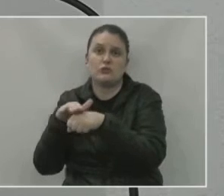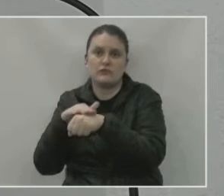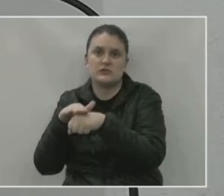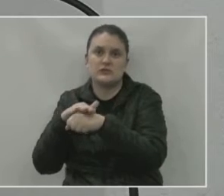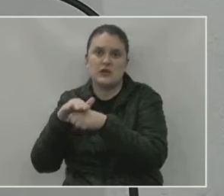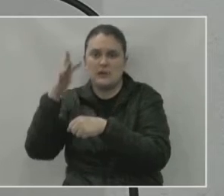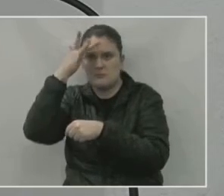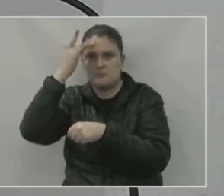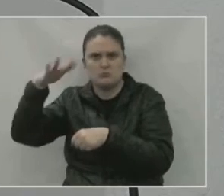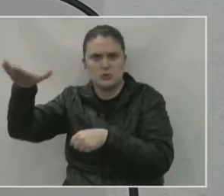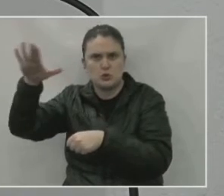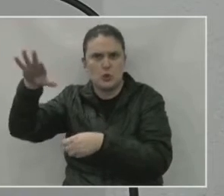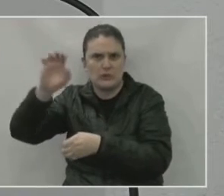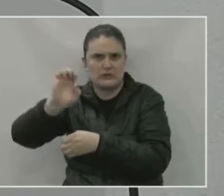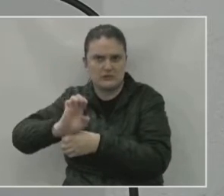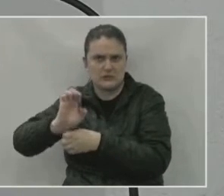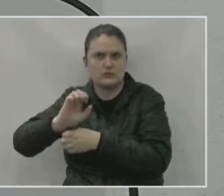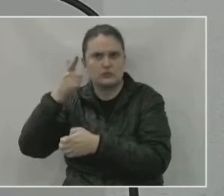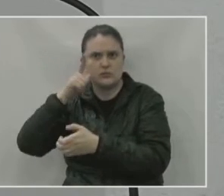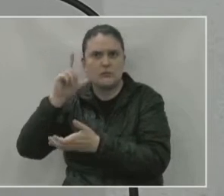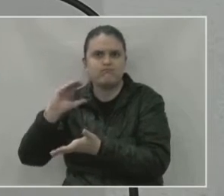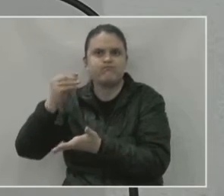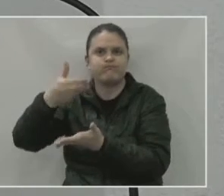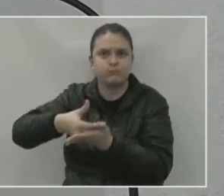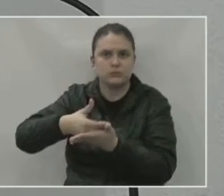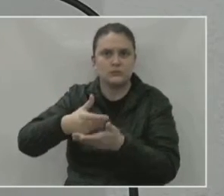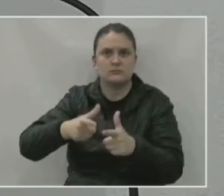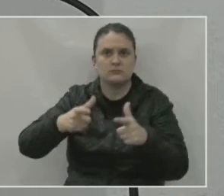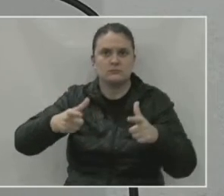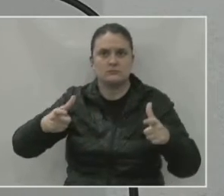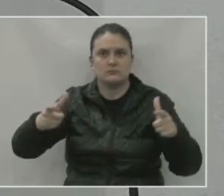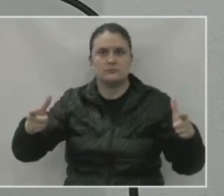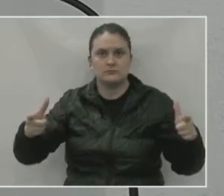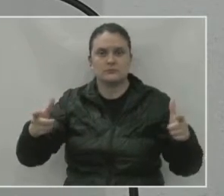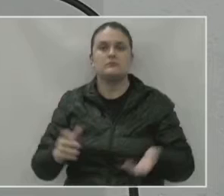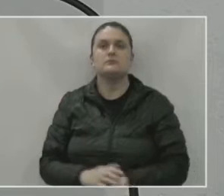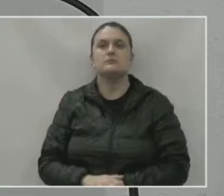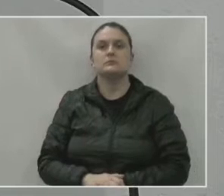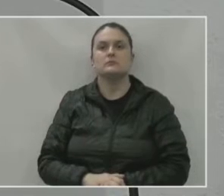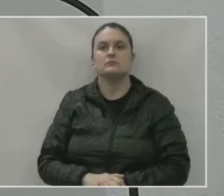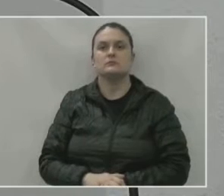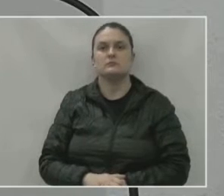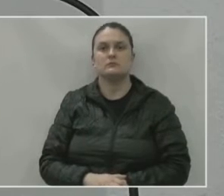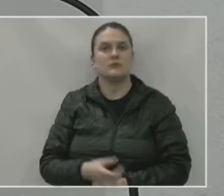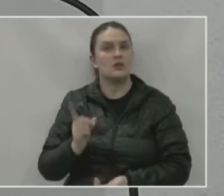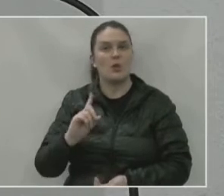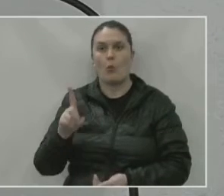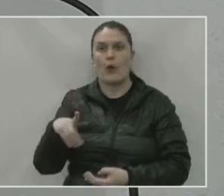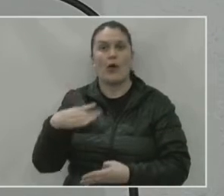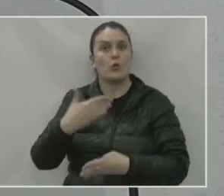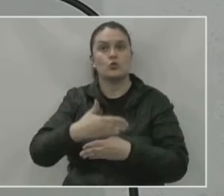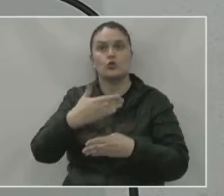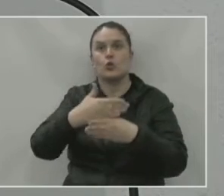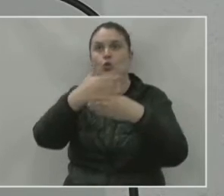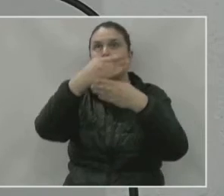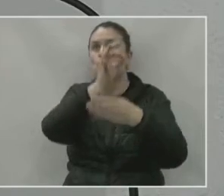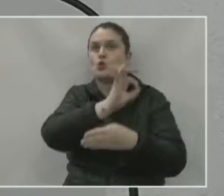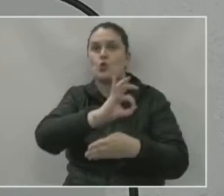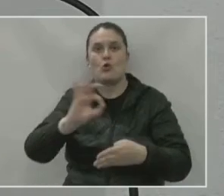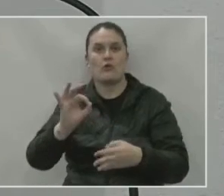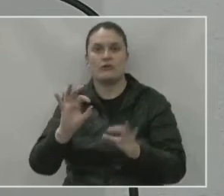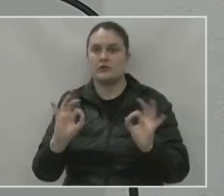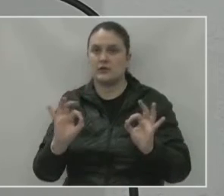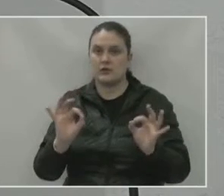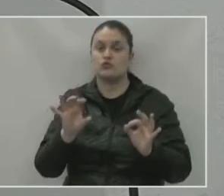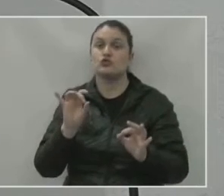Estado para que venha verba para nós fazermos essa ampliação. Tá? Não é uma construção nova, simplesmente